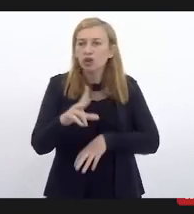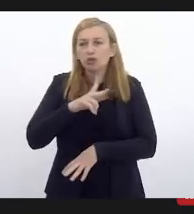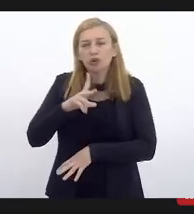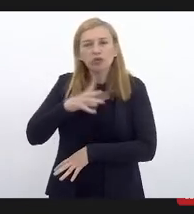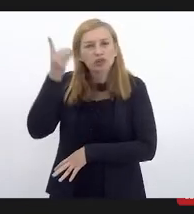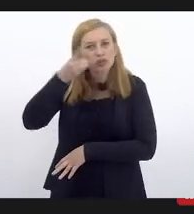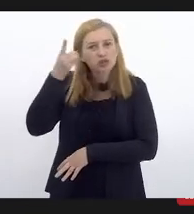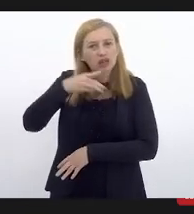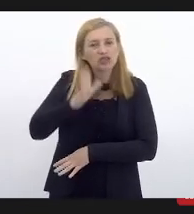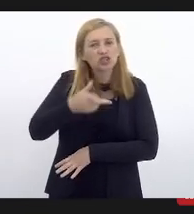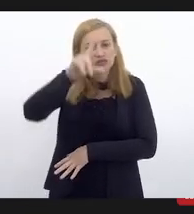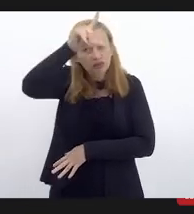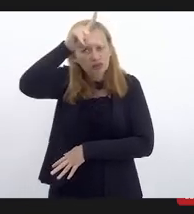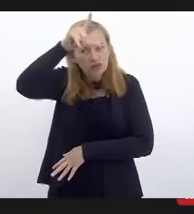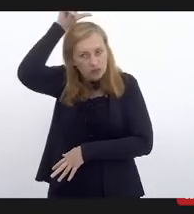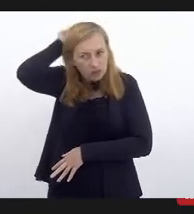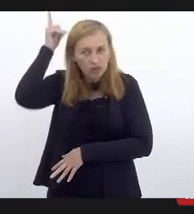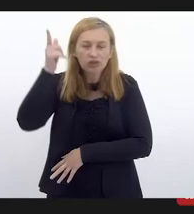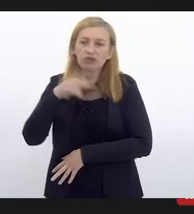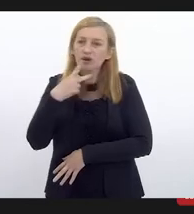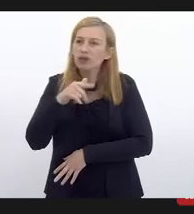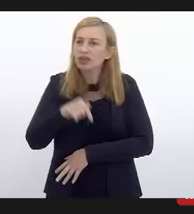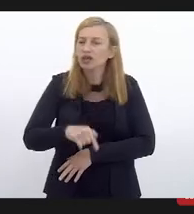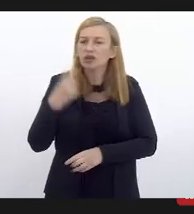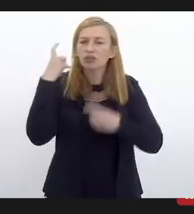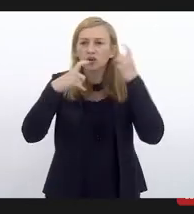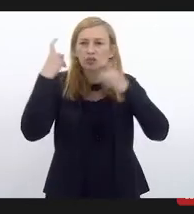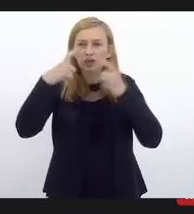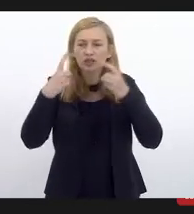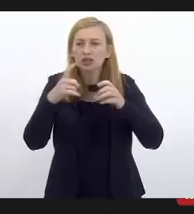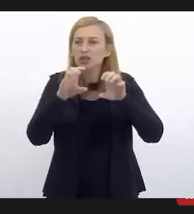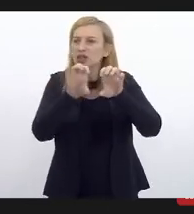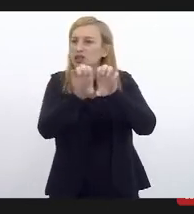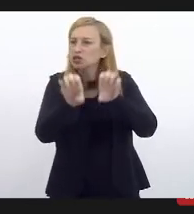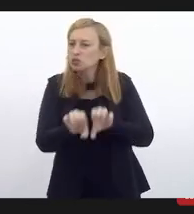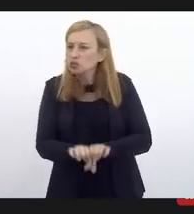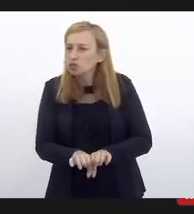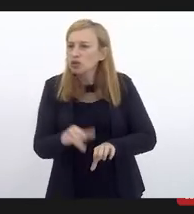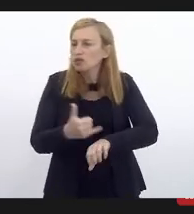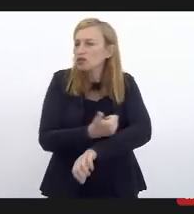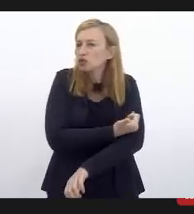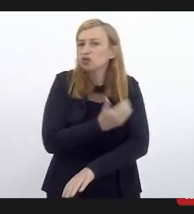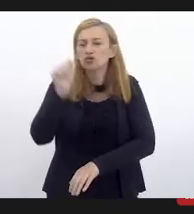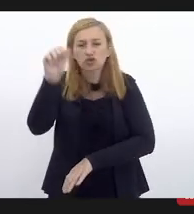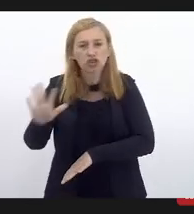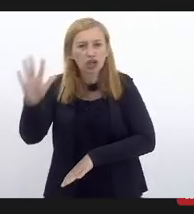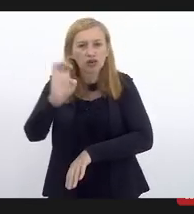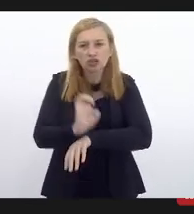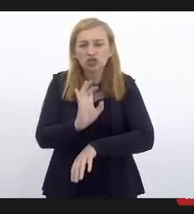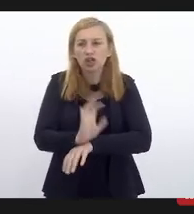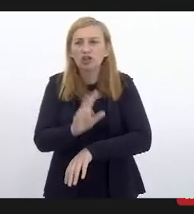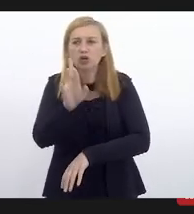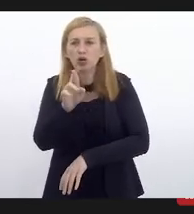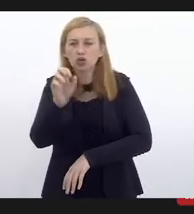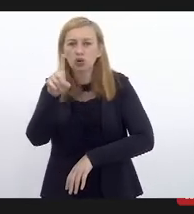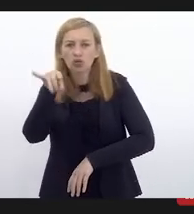Paulo mencionou aqui, né, desde uma preocupação com a infraestrutura geral do Estado, rodovias,